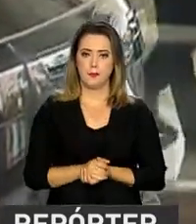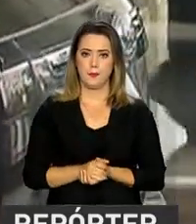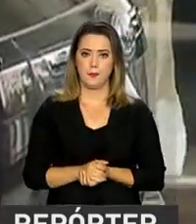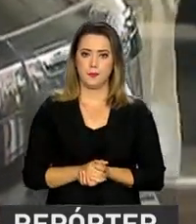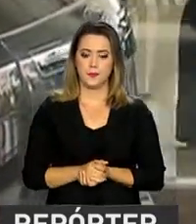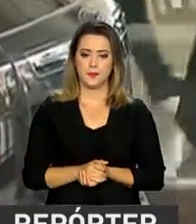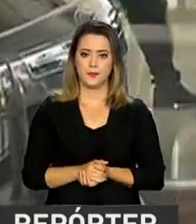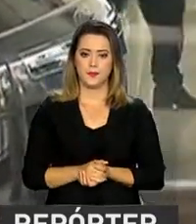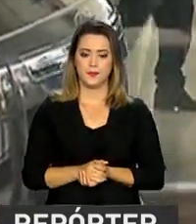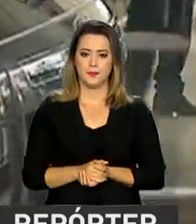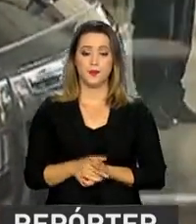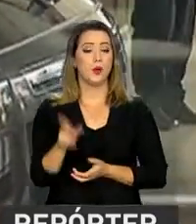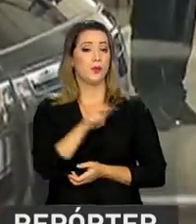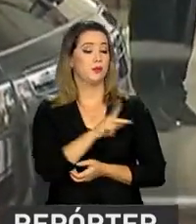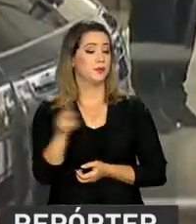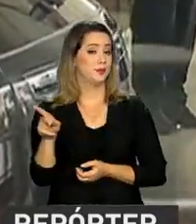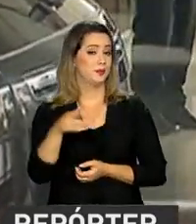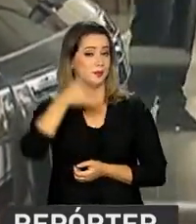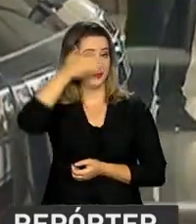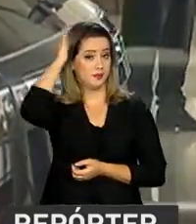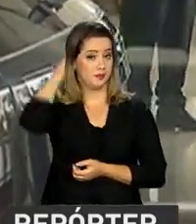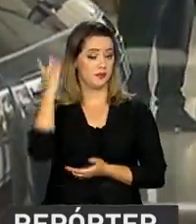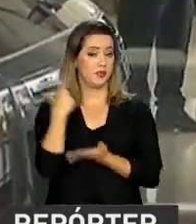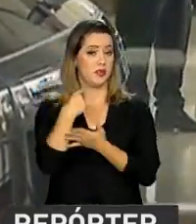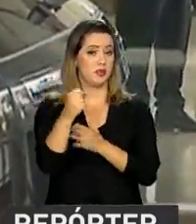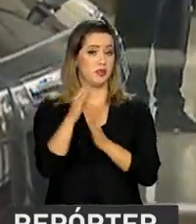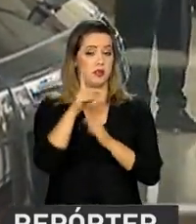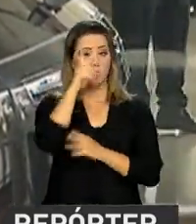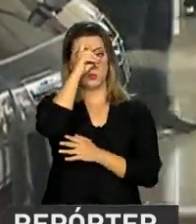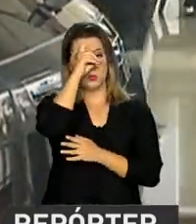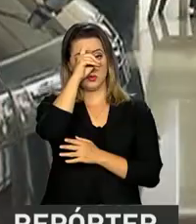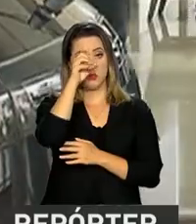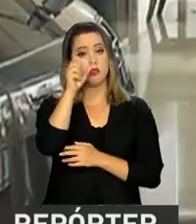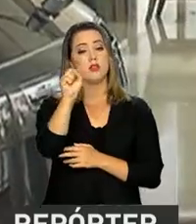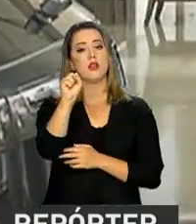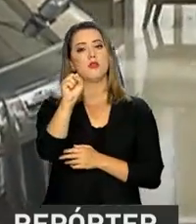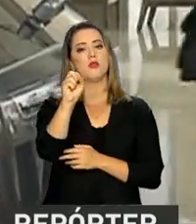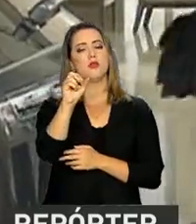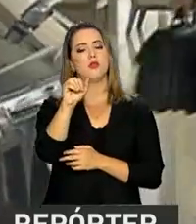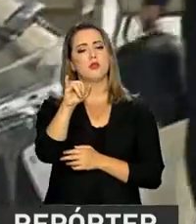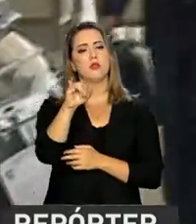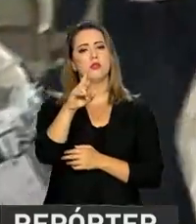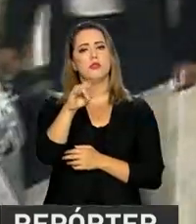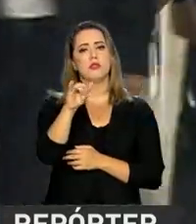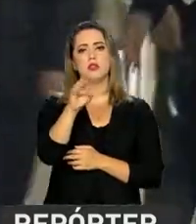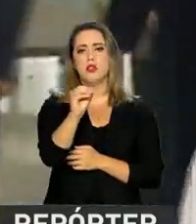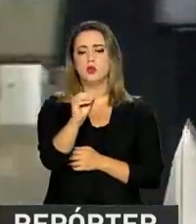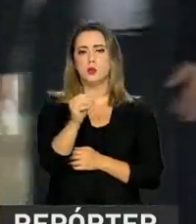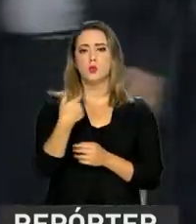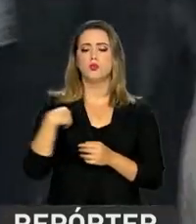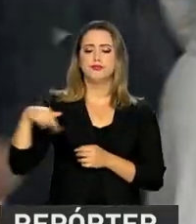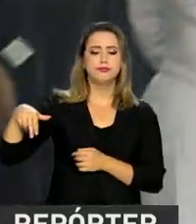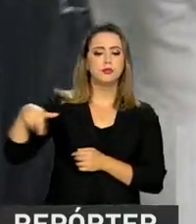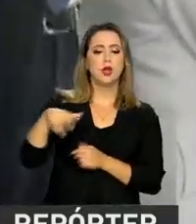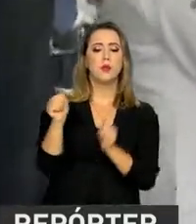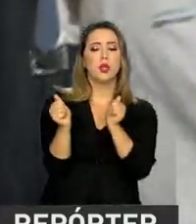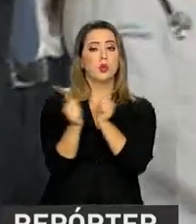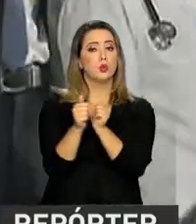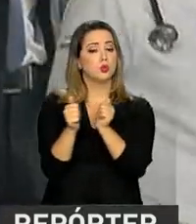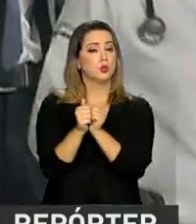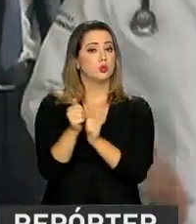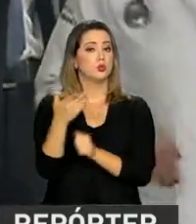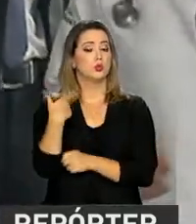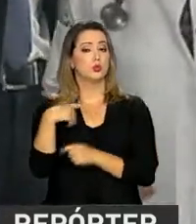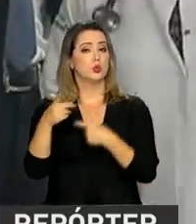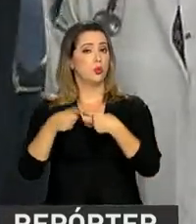o presidente michel temer deixou o hospital sírio libanês pouco depois do meio dia ele saiu caminhando acompanhado pelo médico urologista miguel surge